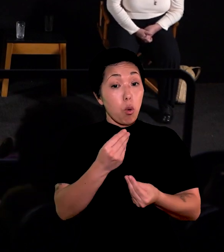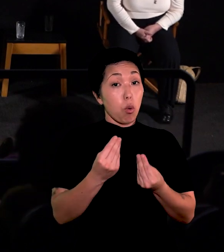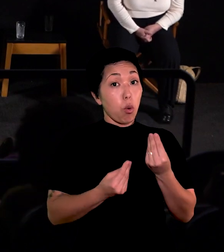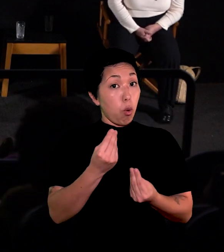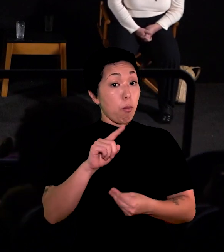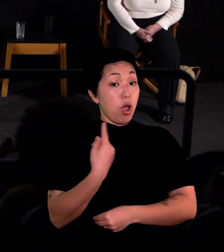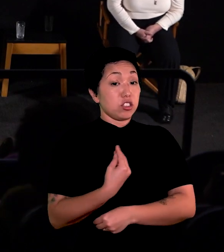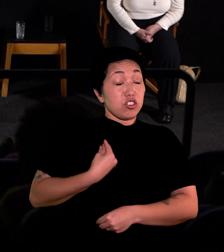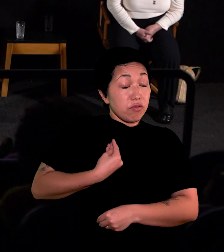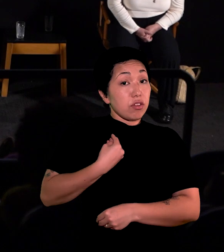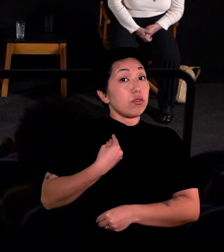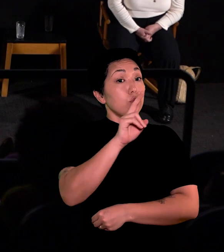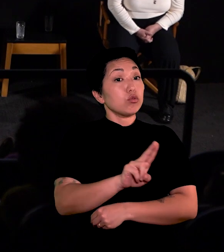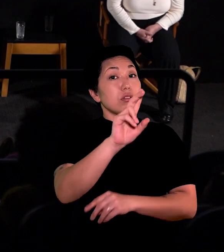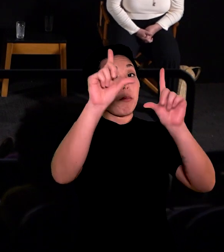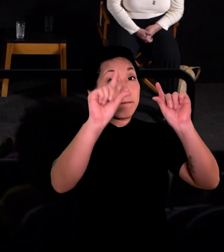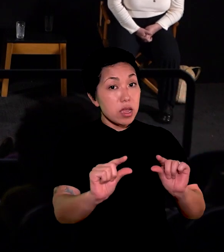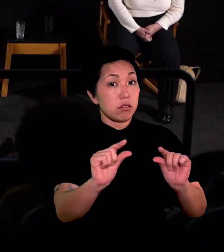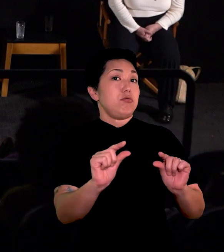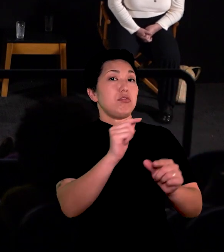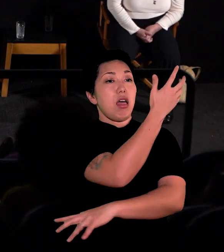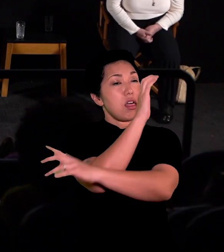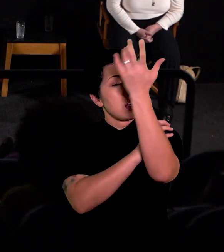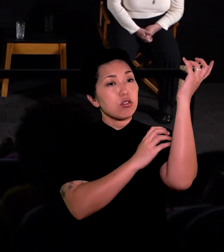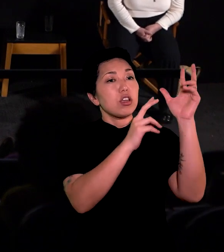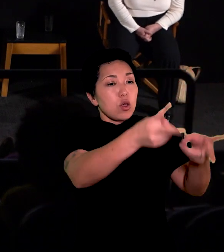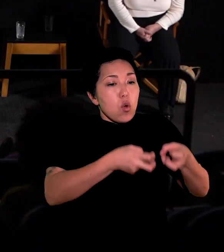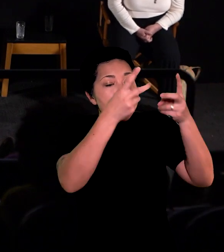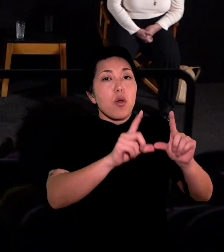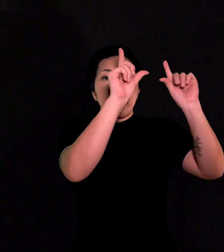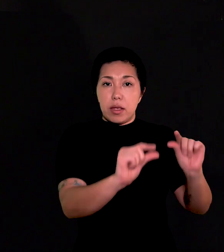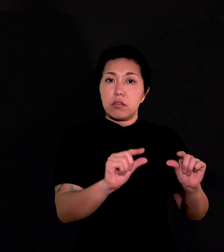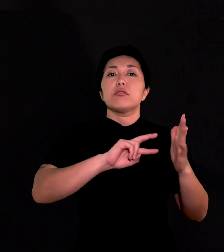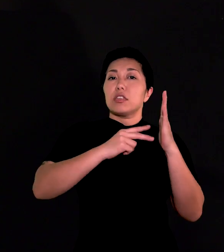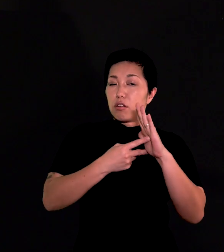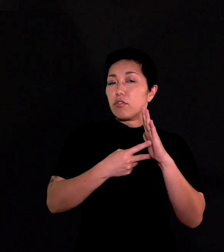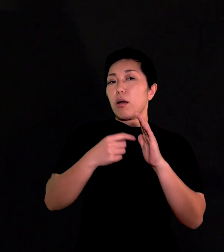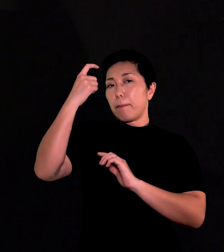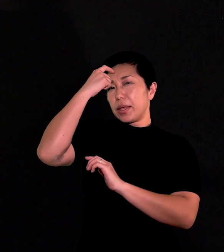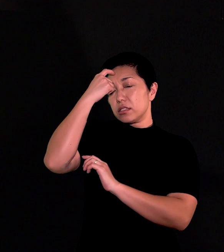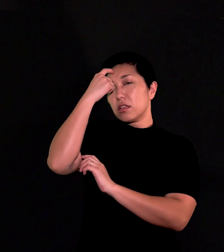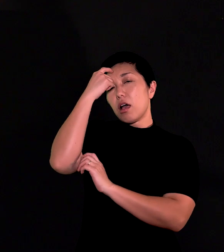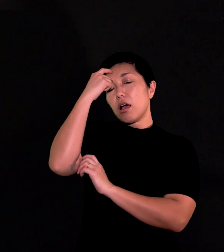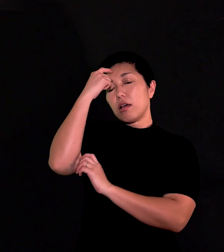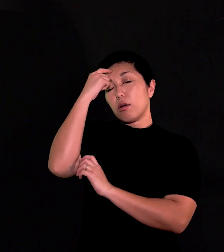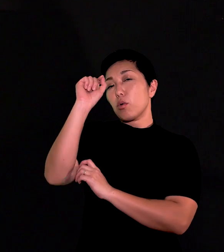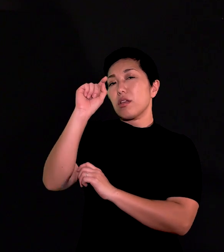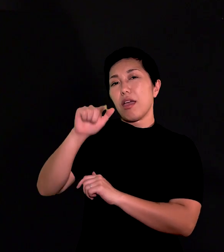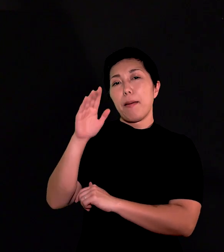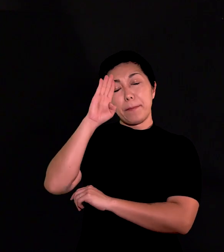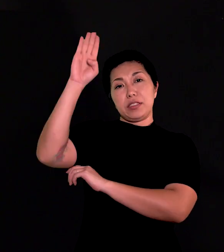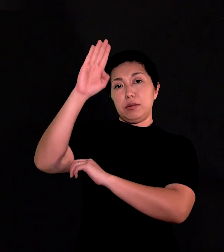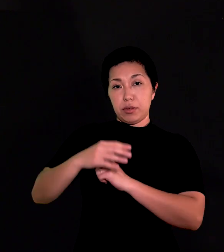é? Vamos tentar viver com menos entropia, com menos desgaste dos recursos naturais. Isso significa repensar